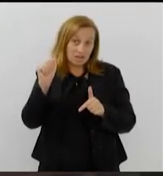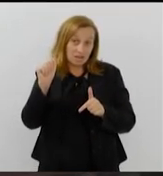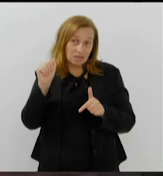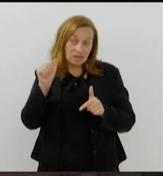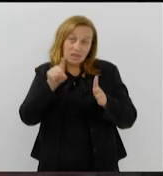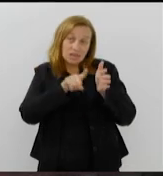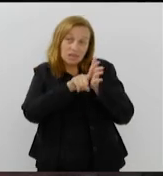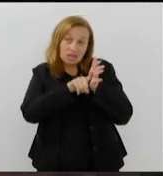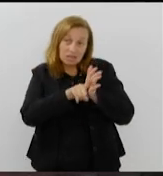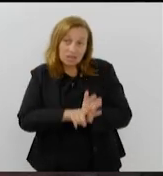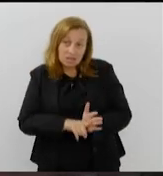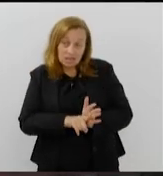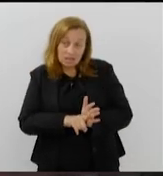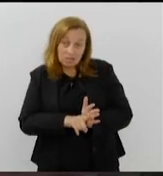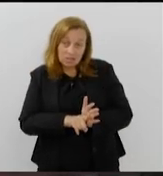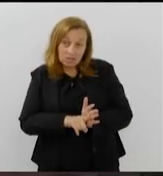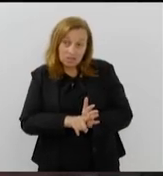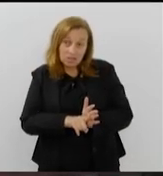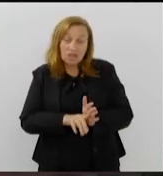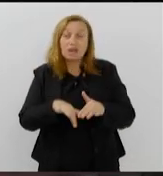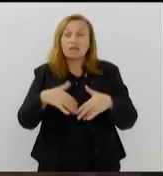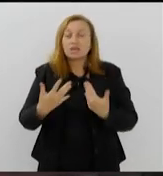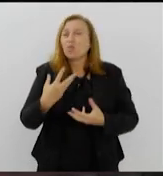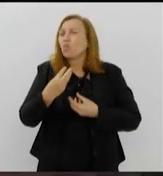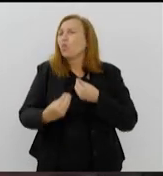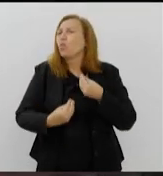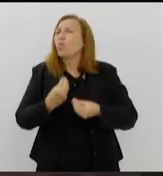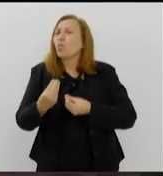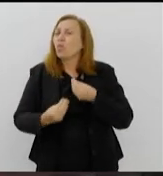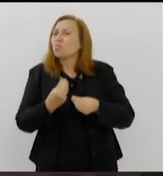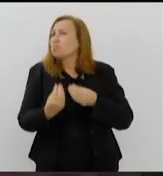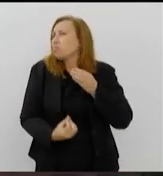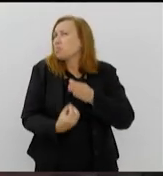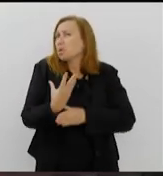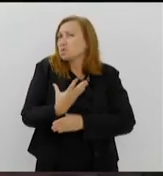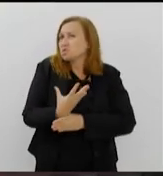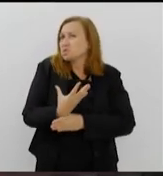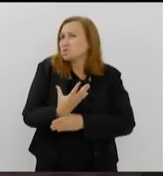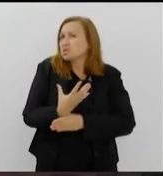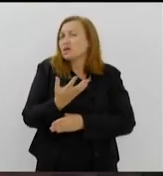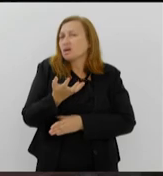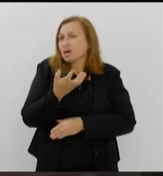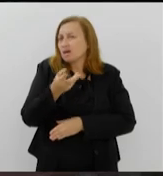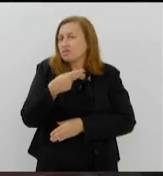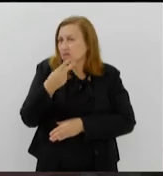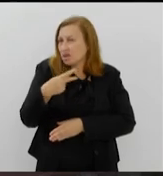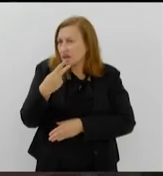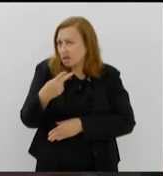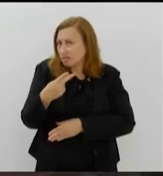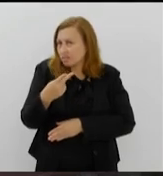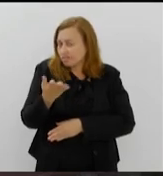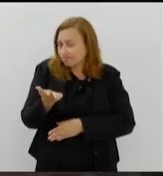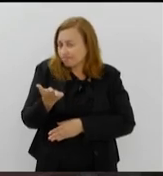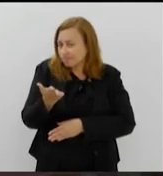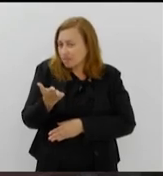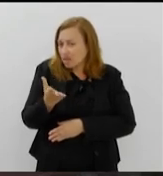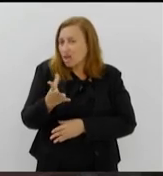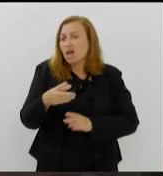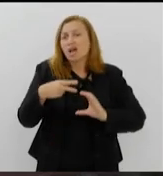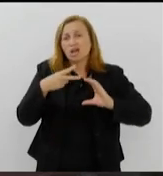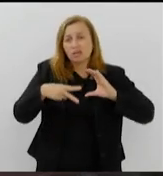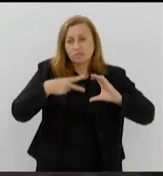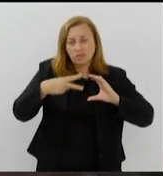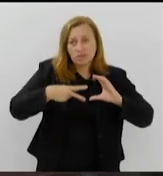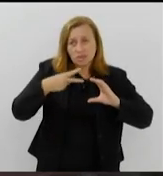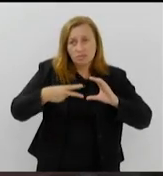e para procedimentos. Então, como é que se produzia isso? E quero dizer que a Câmara Municipal